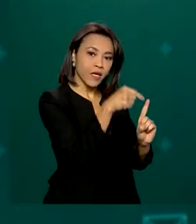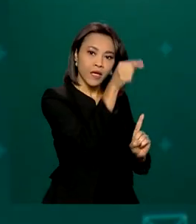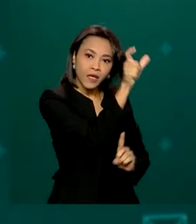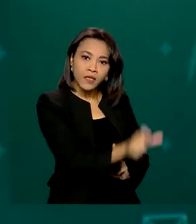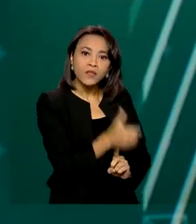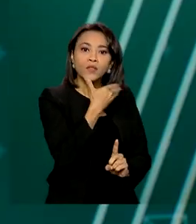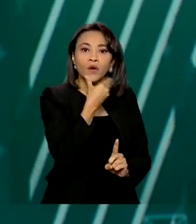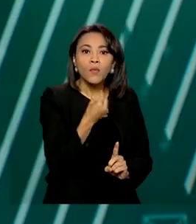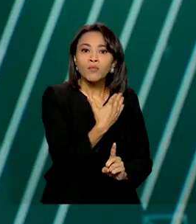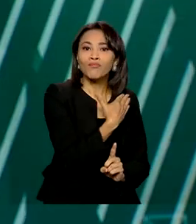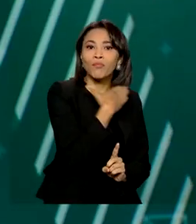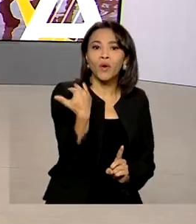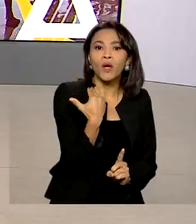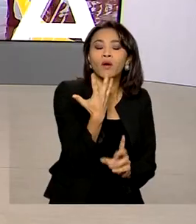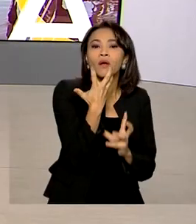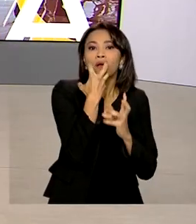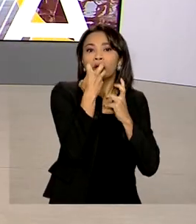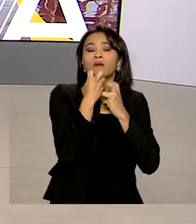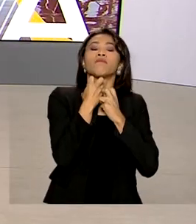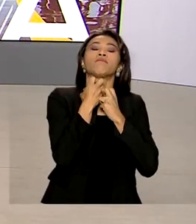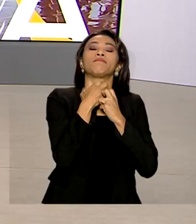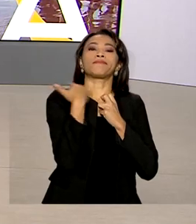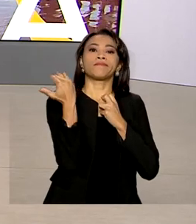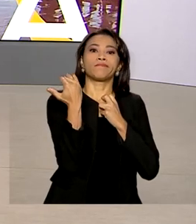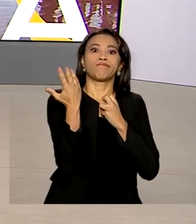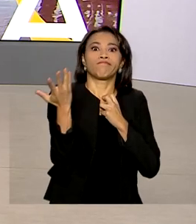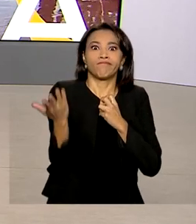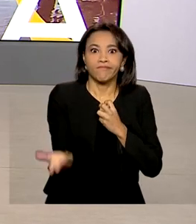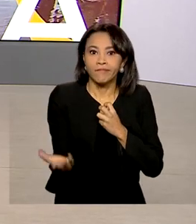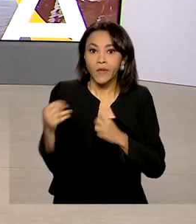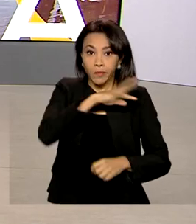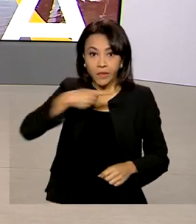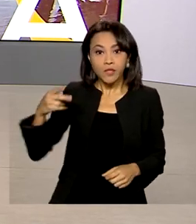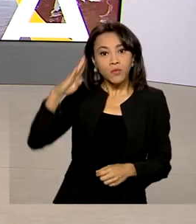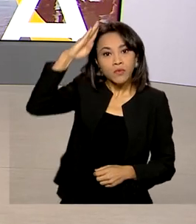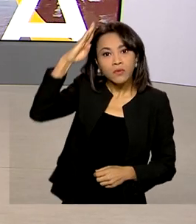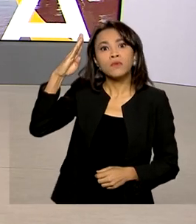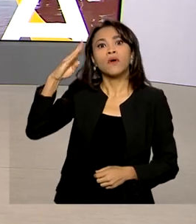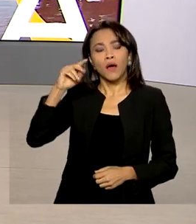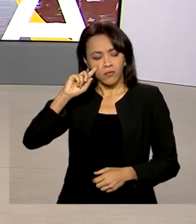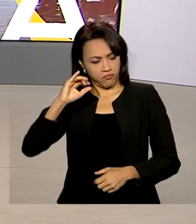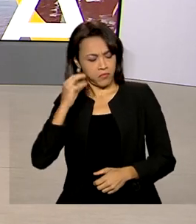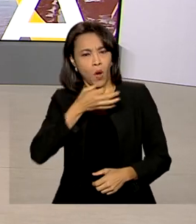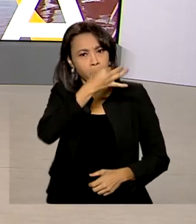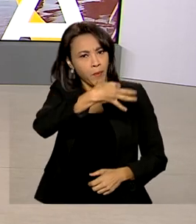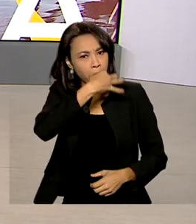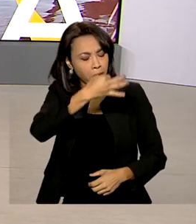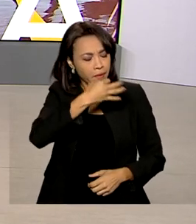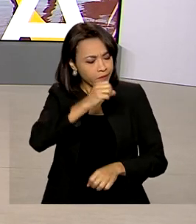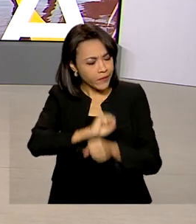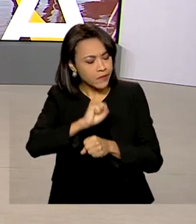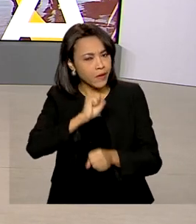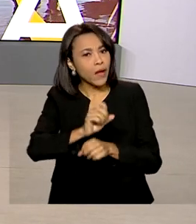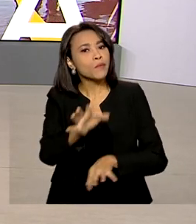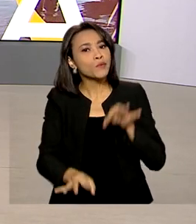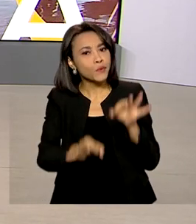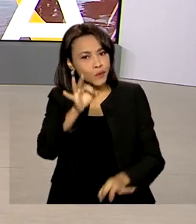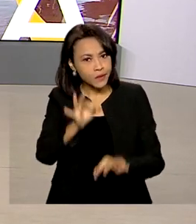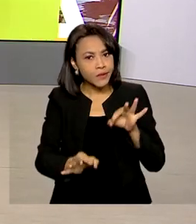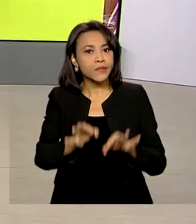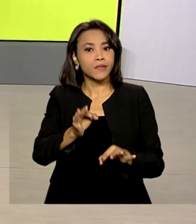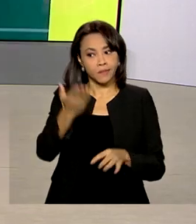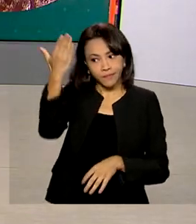Santos acabam morrendo por asfixia o presidente Jair bolsonaro se manifestou sobre o assunto e disse esperar por Justiça